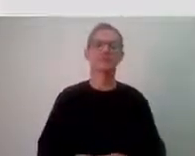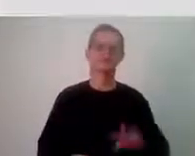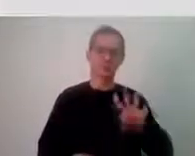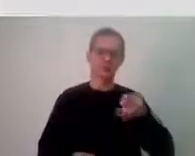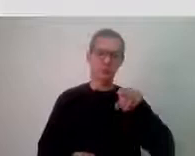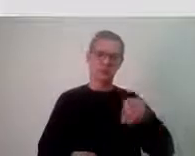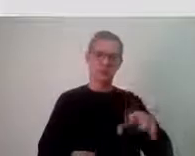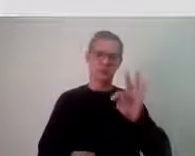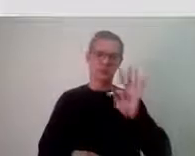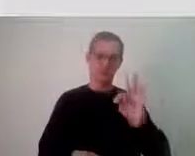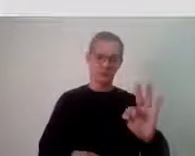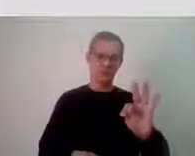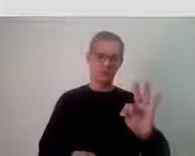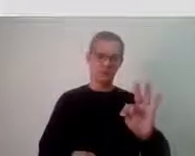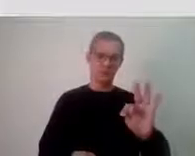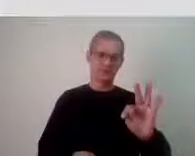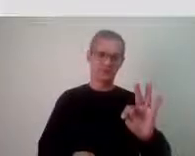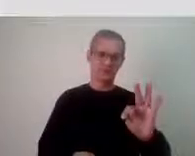4.000T